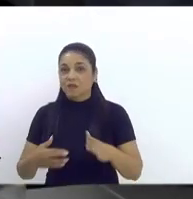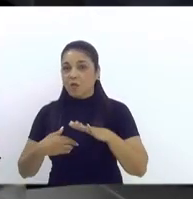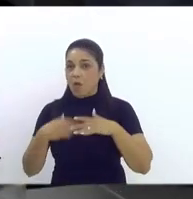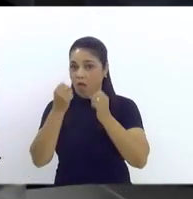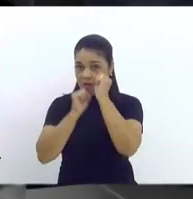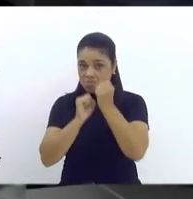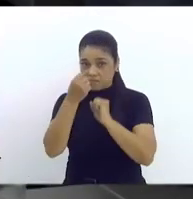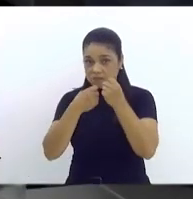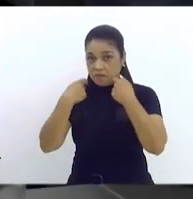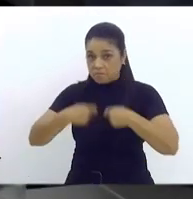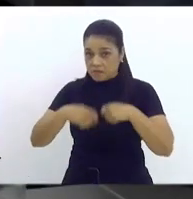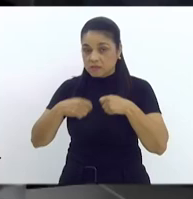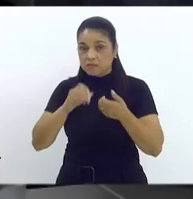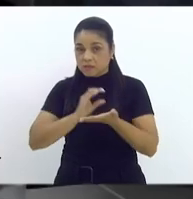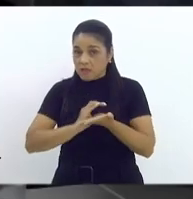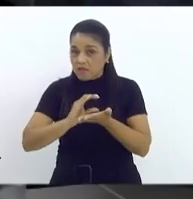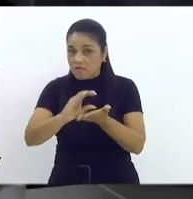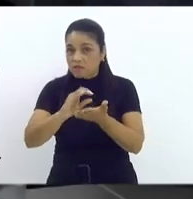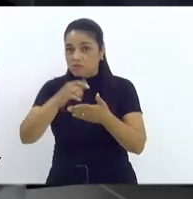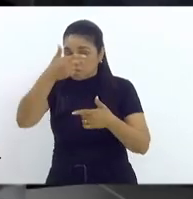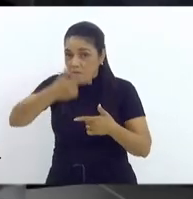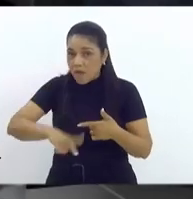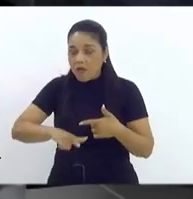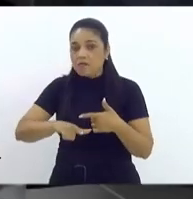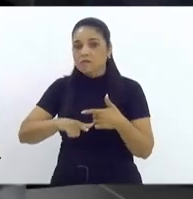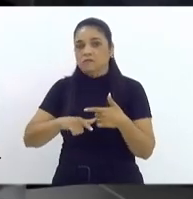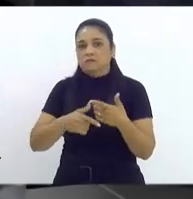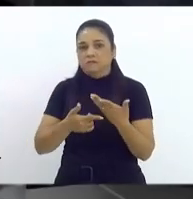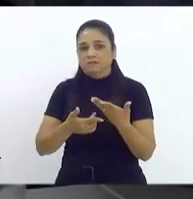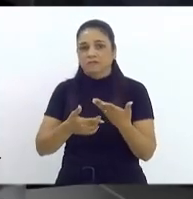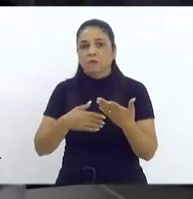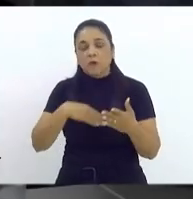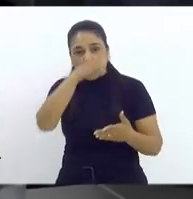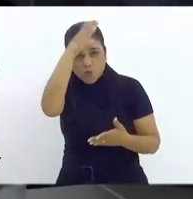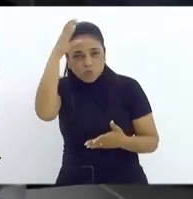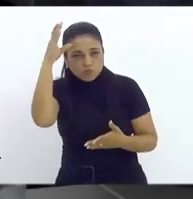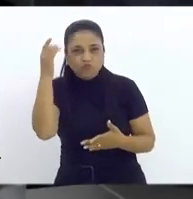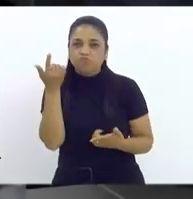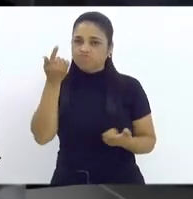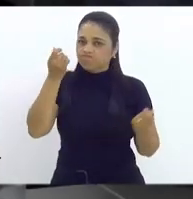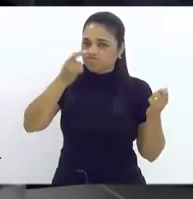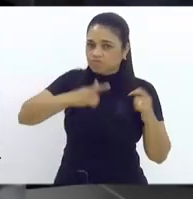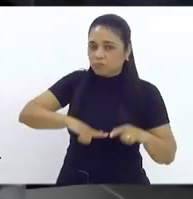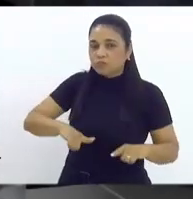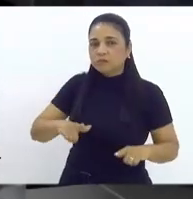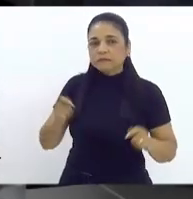que investir mais para que o próprio consumidor, né, tenha condições